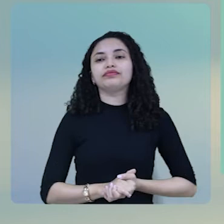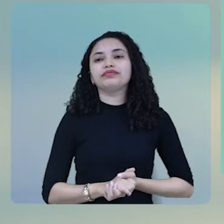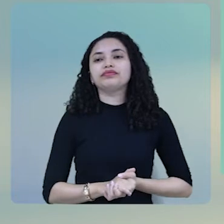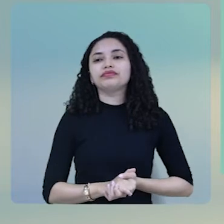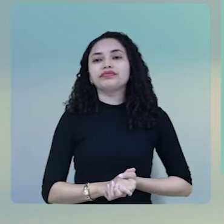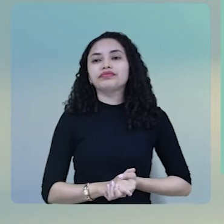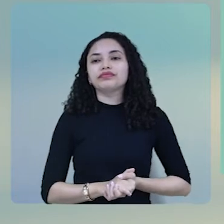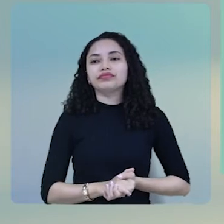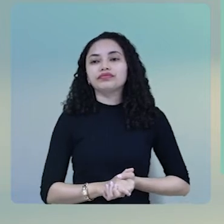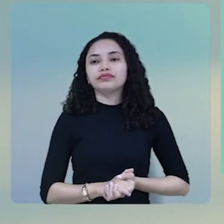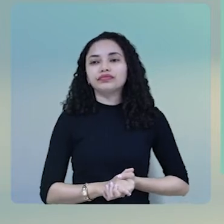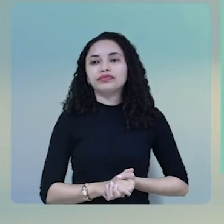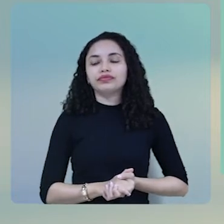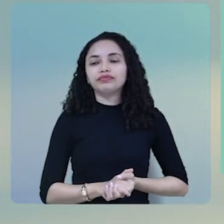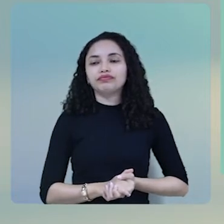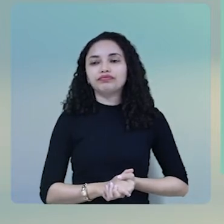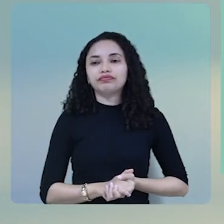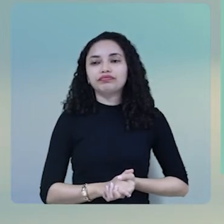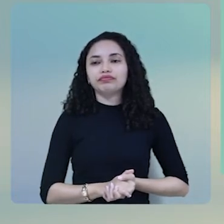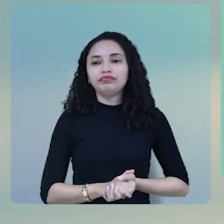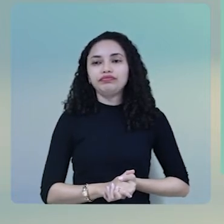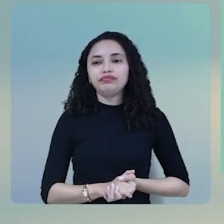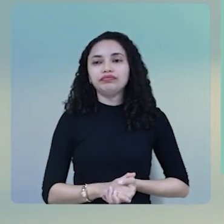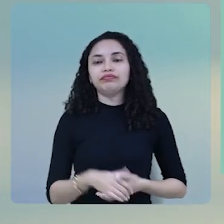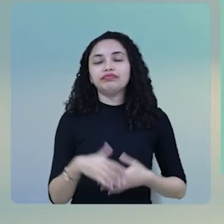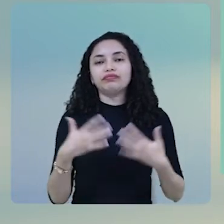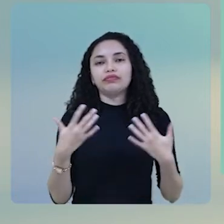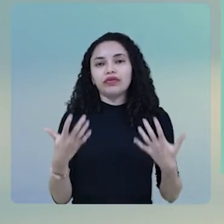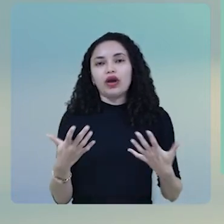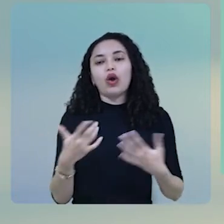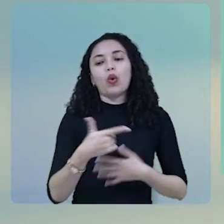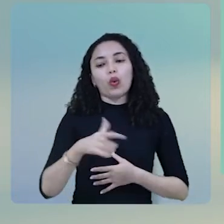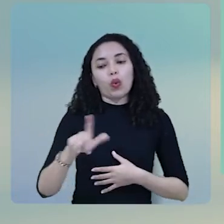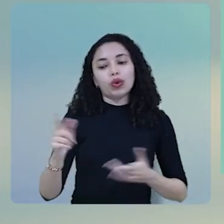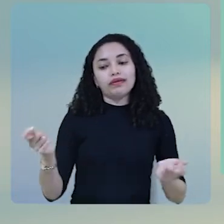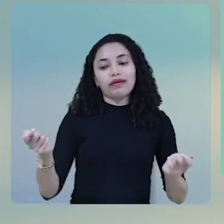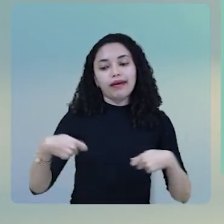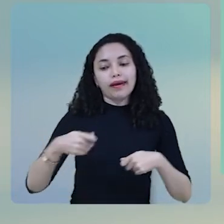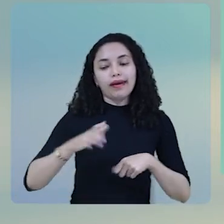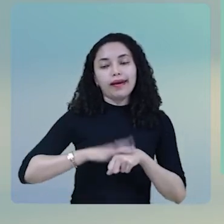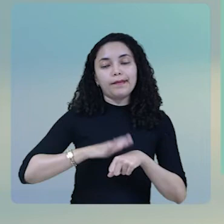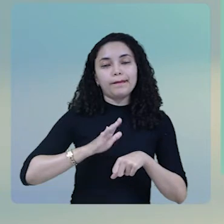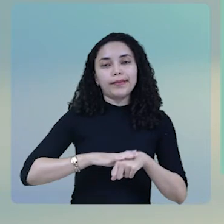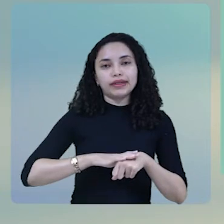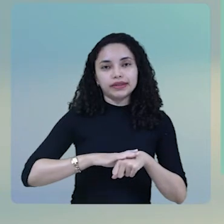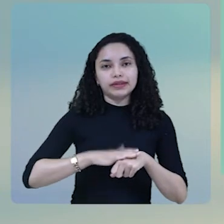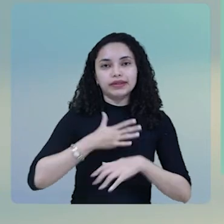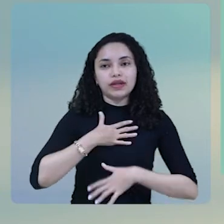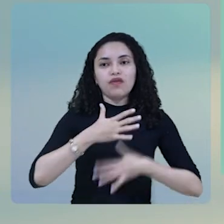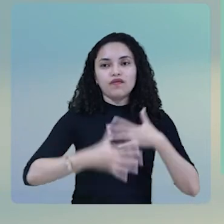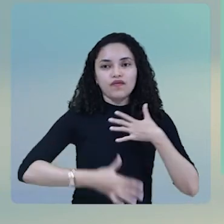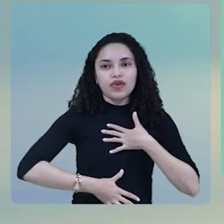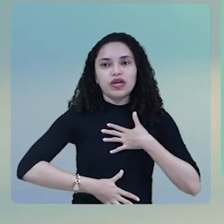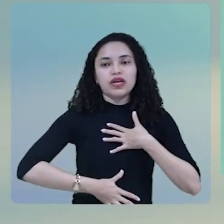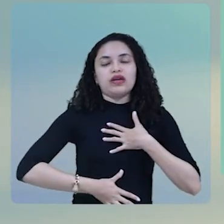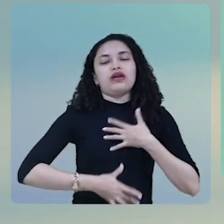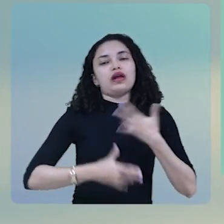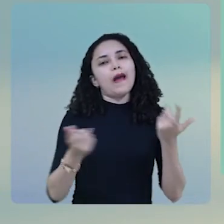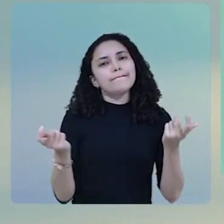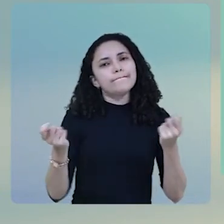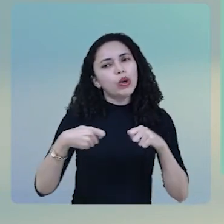Um exemplo de flexibilidade. Uma outra capacidade física que é treinável, que conseguimos